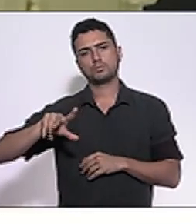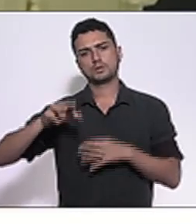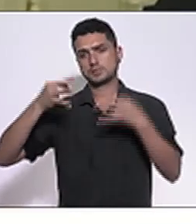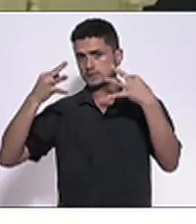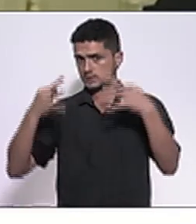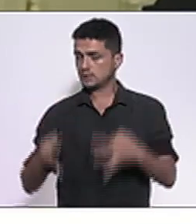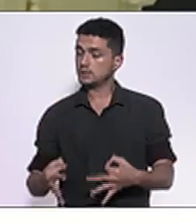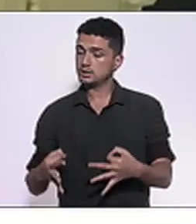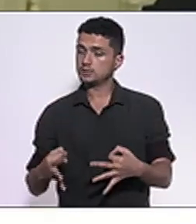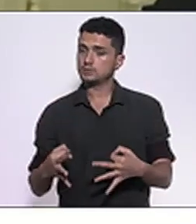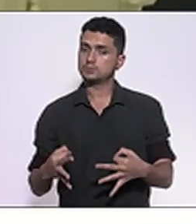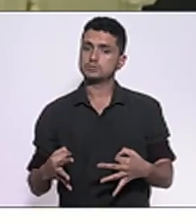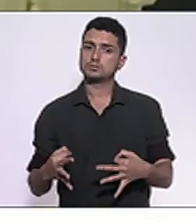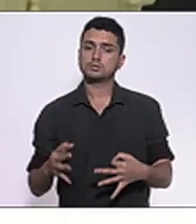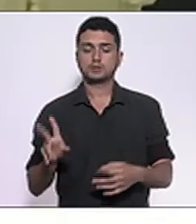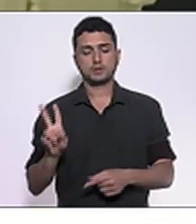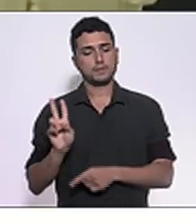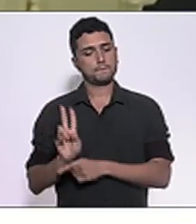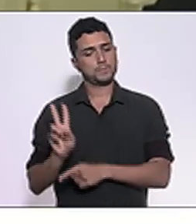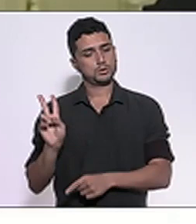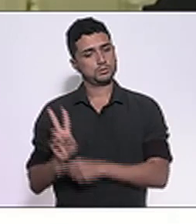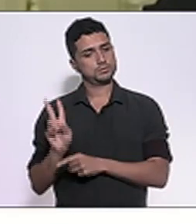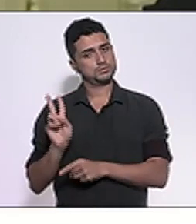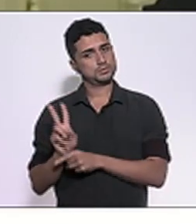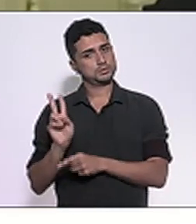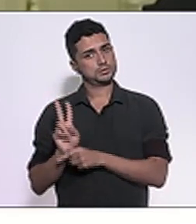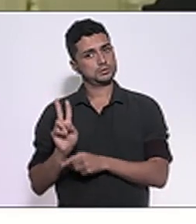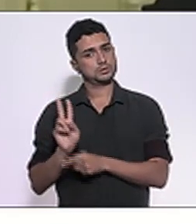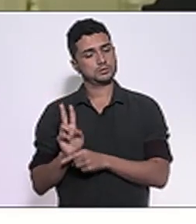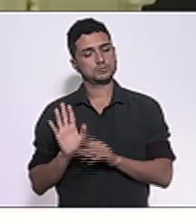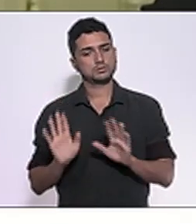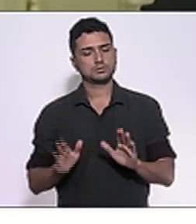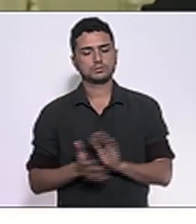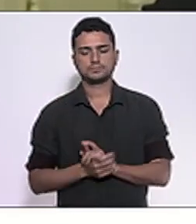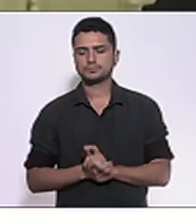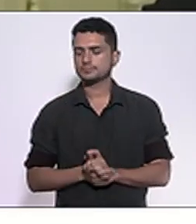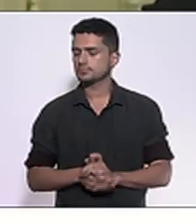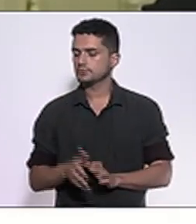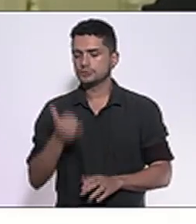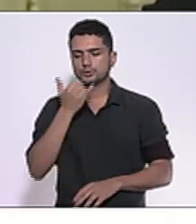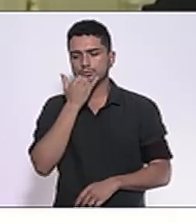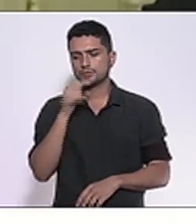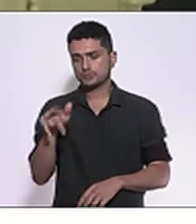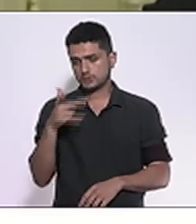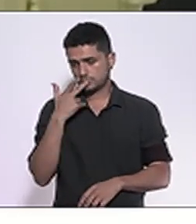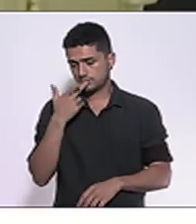definitivo. Estamos ainda em um momento de discussão. Pois é, mas é o seguinte, quando o senhor me diz isso,